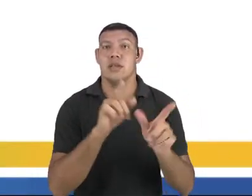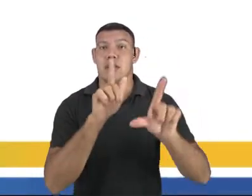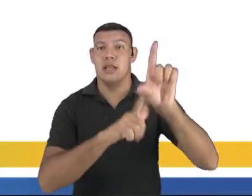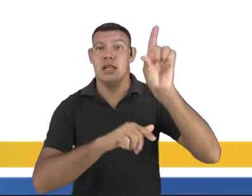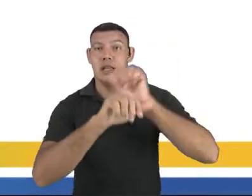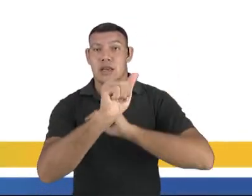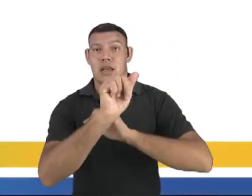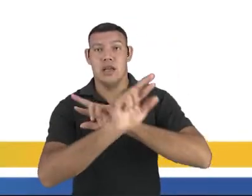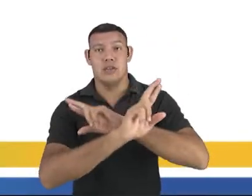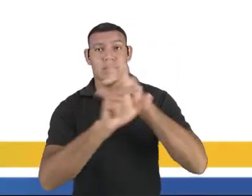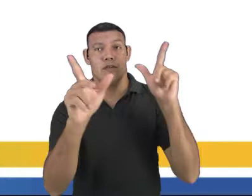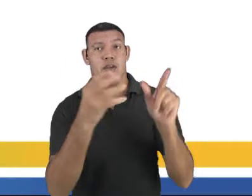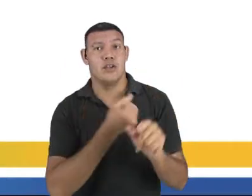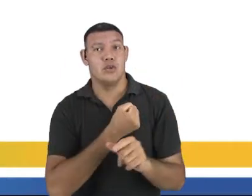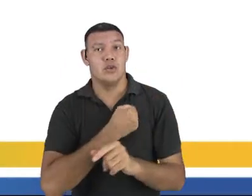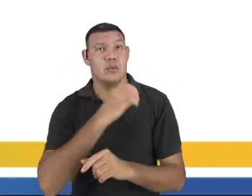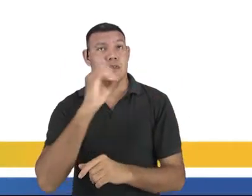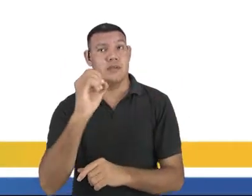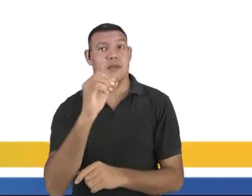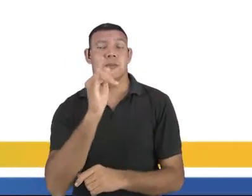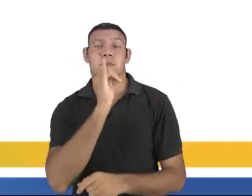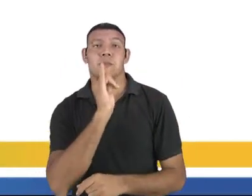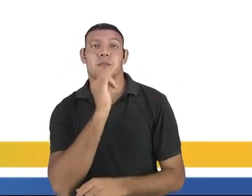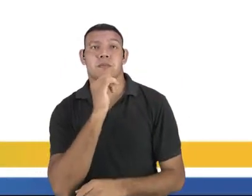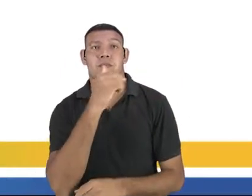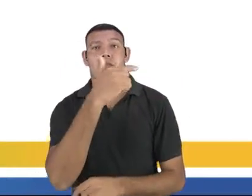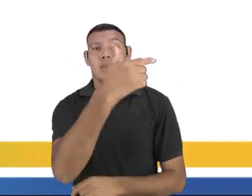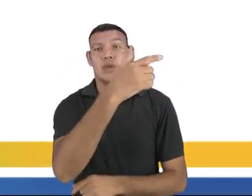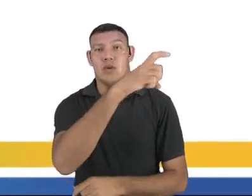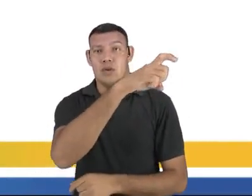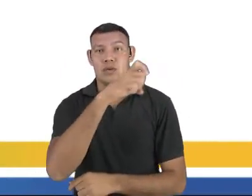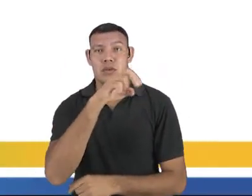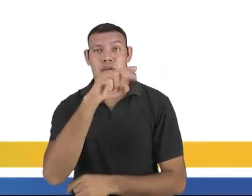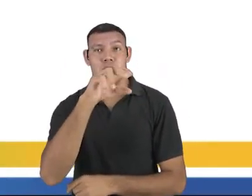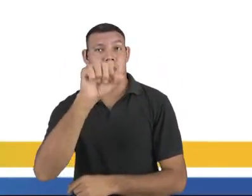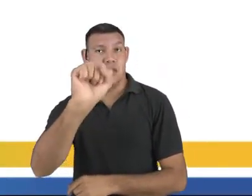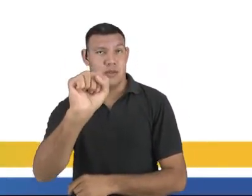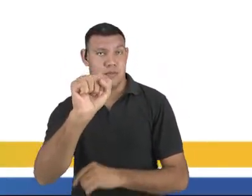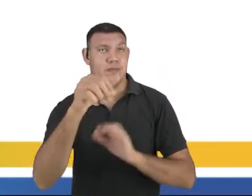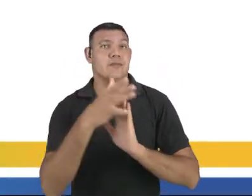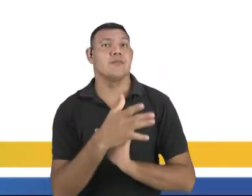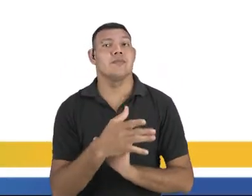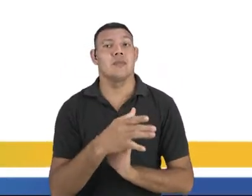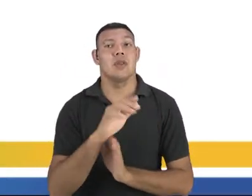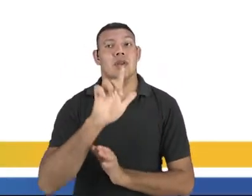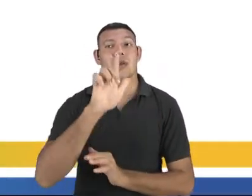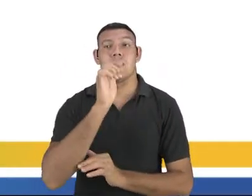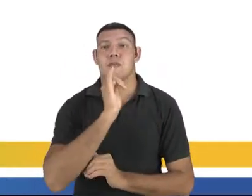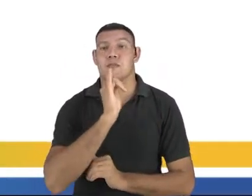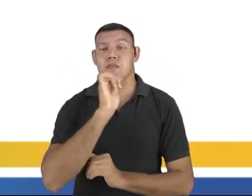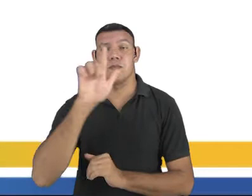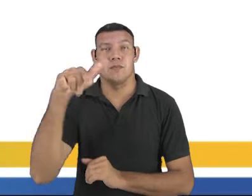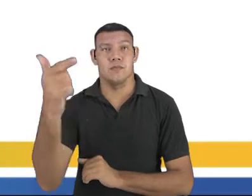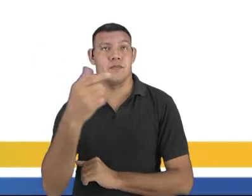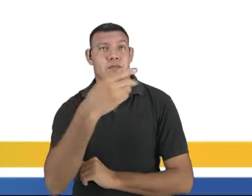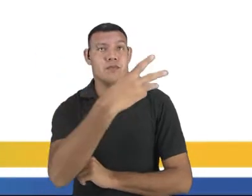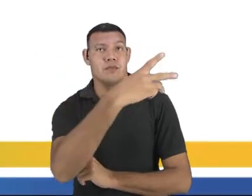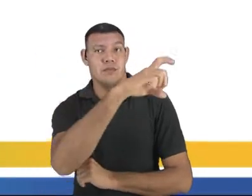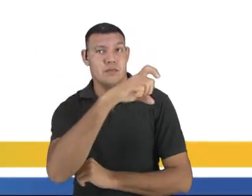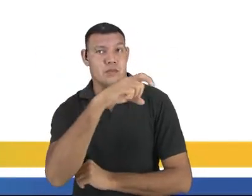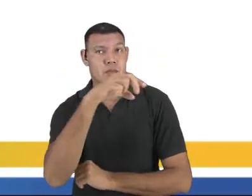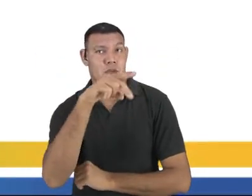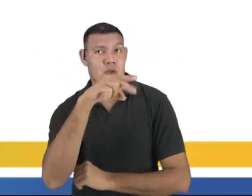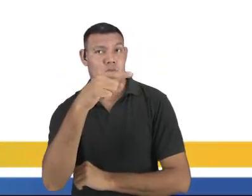8 veja que eu tenho a = 2 e o igual outro outro exemplo que nós podemos ver aqui seria 3x =